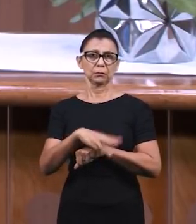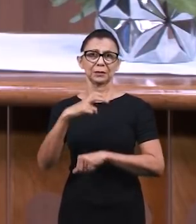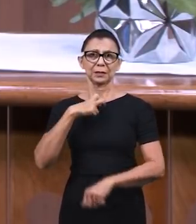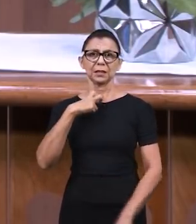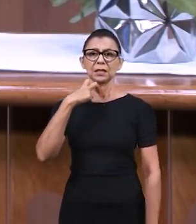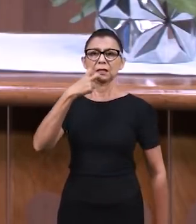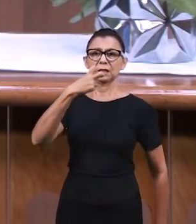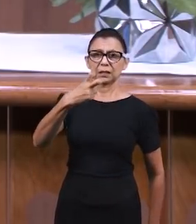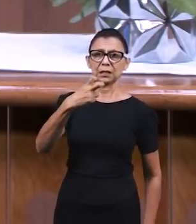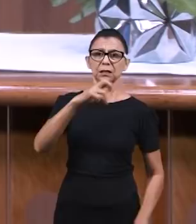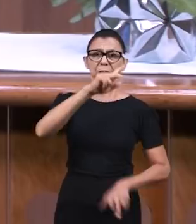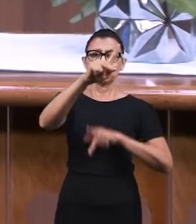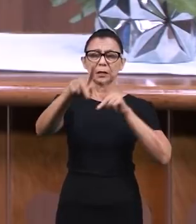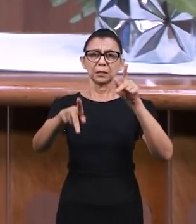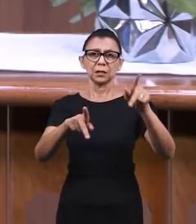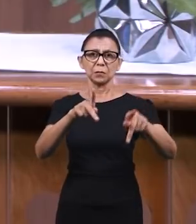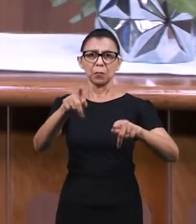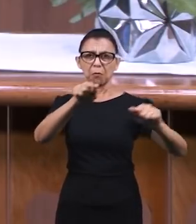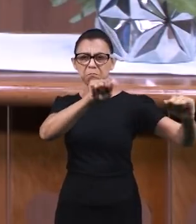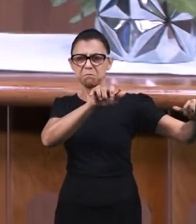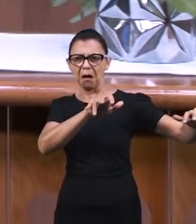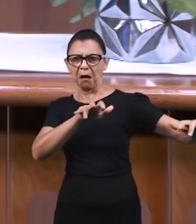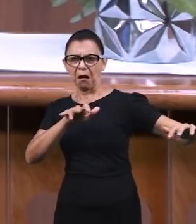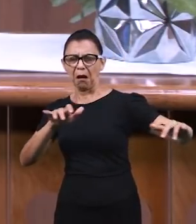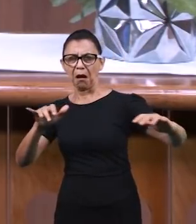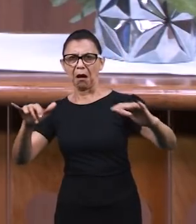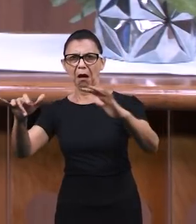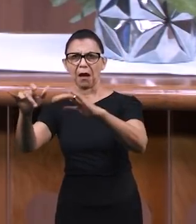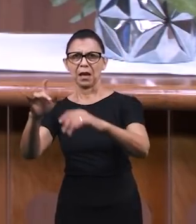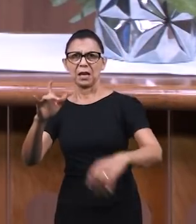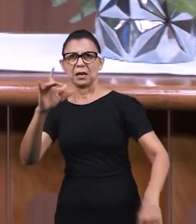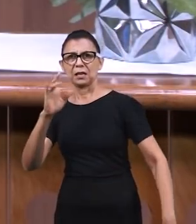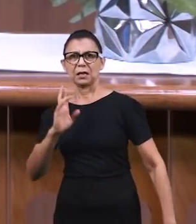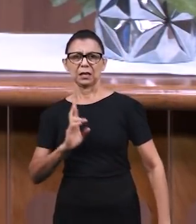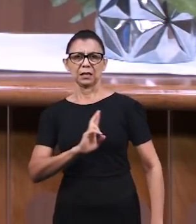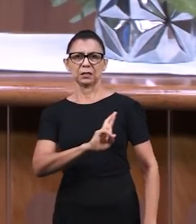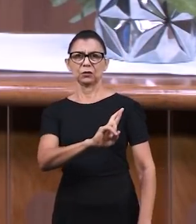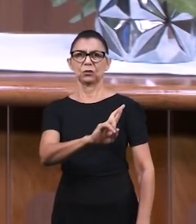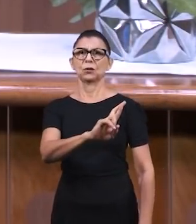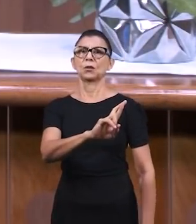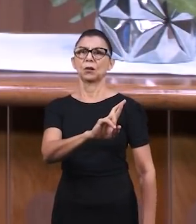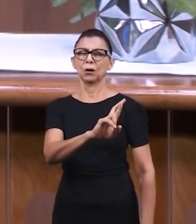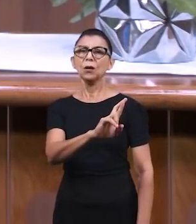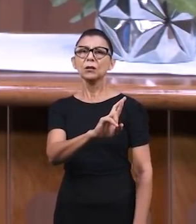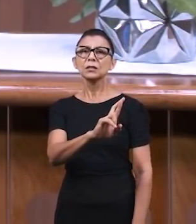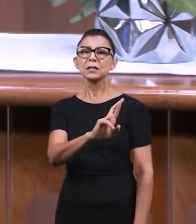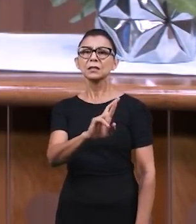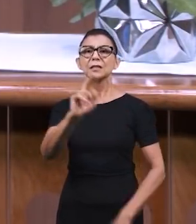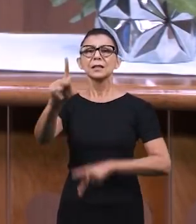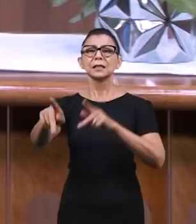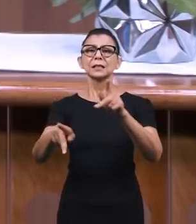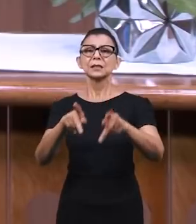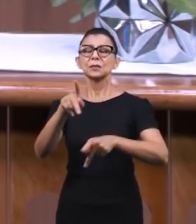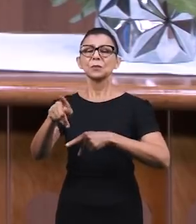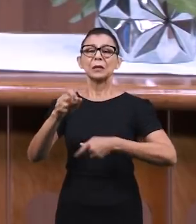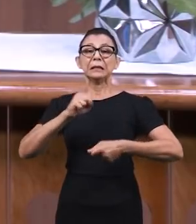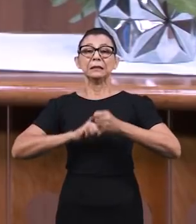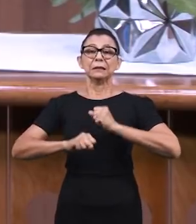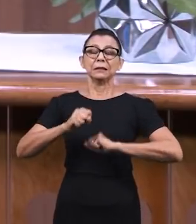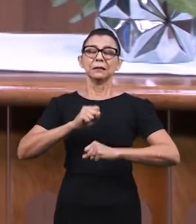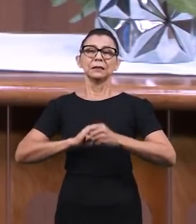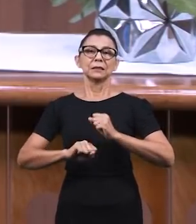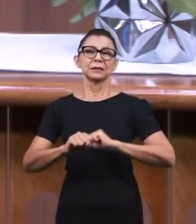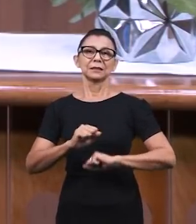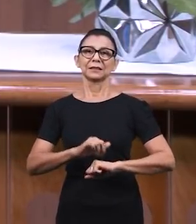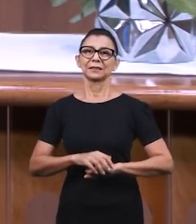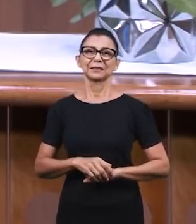aquele povo religioso, para toda aquela multidão de religiosos, com aquela expectativa, é o mesmo